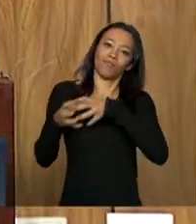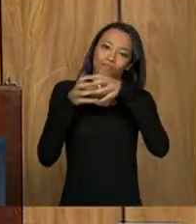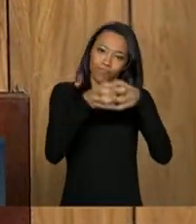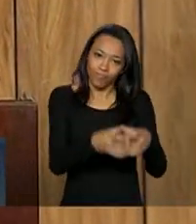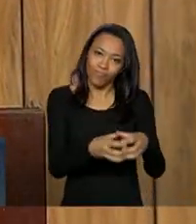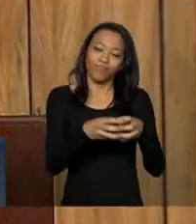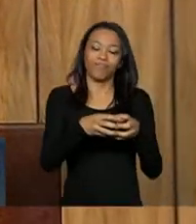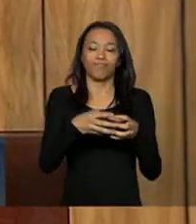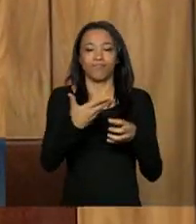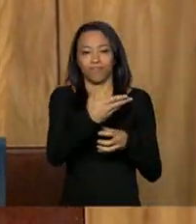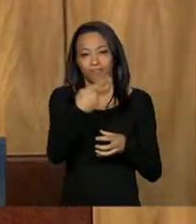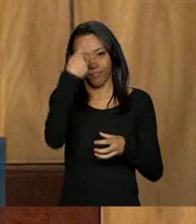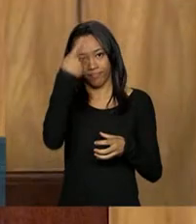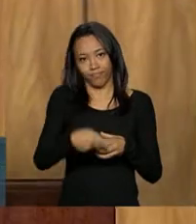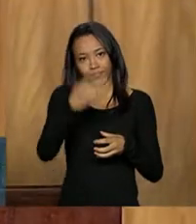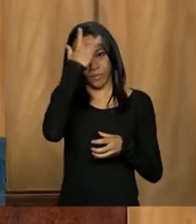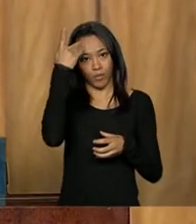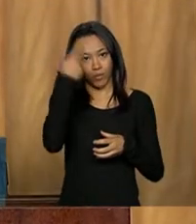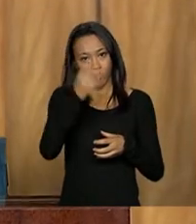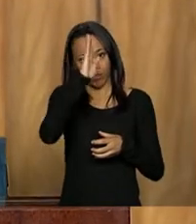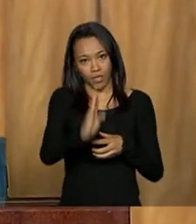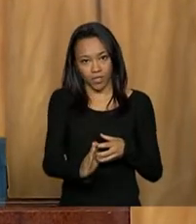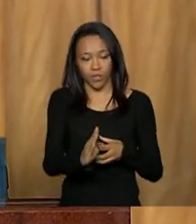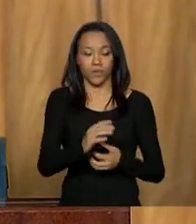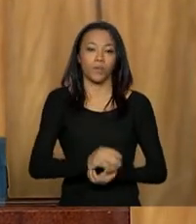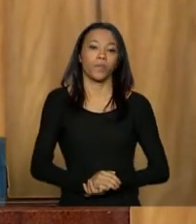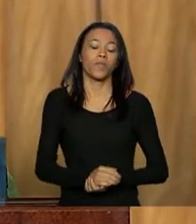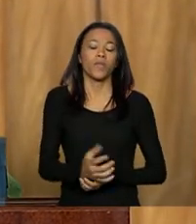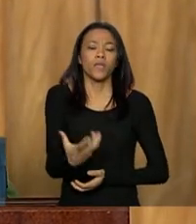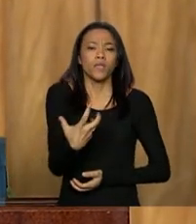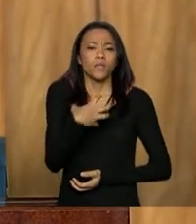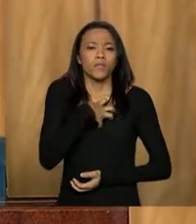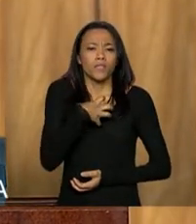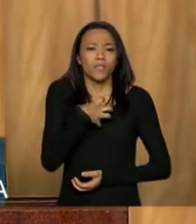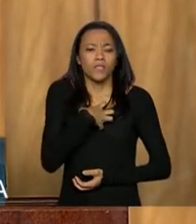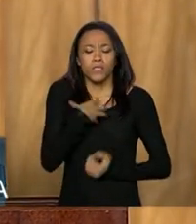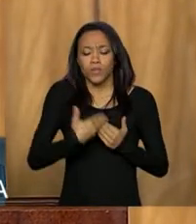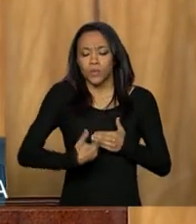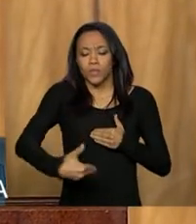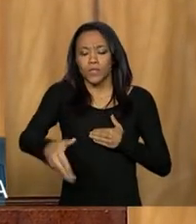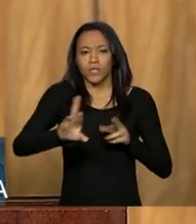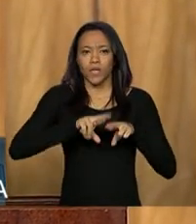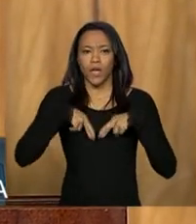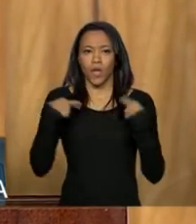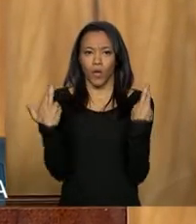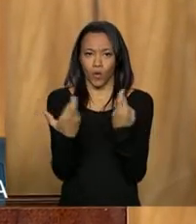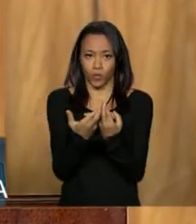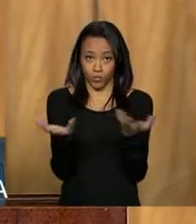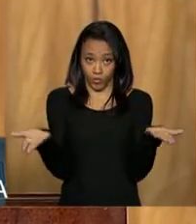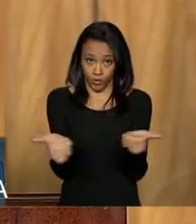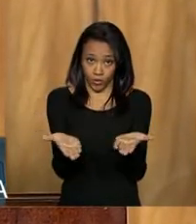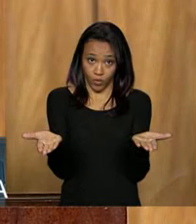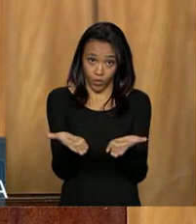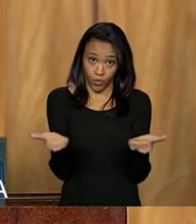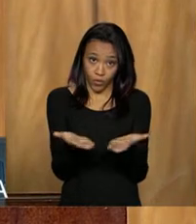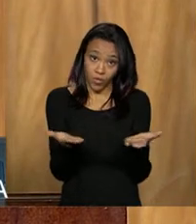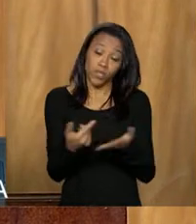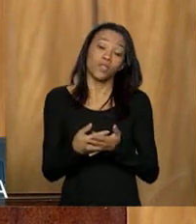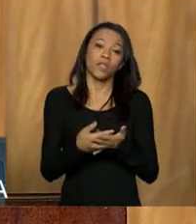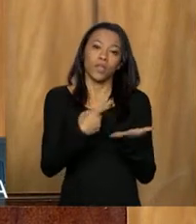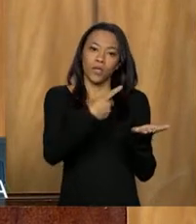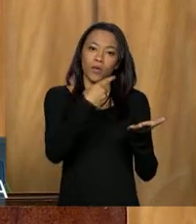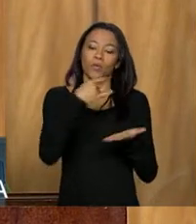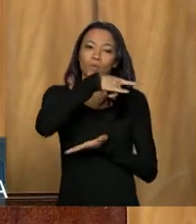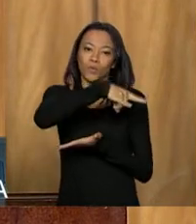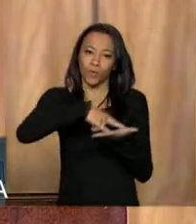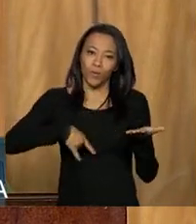pelos brasileiros. Pude sentir durante a reunião de cúpula de hoje que a cooperação entre Brasil